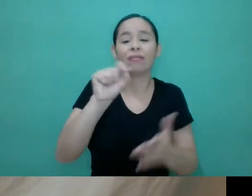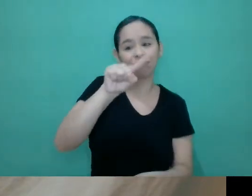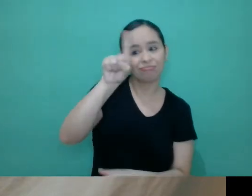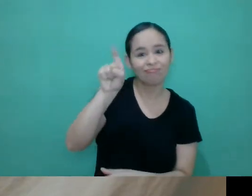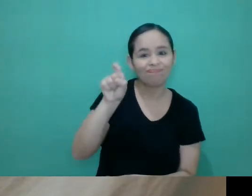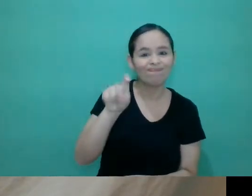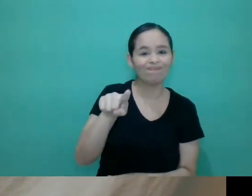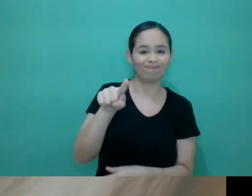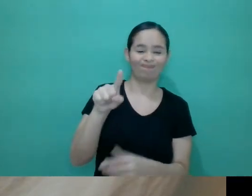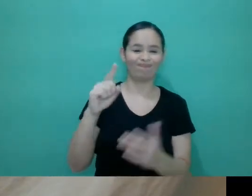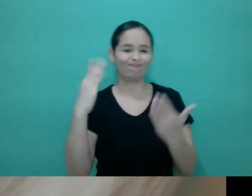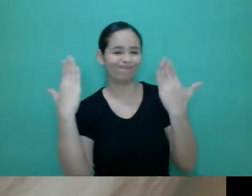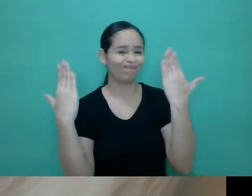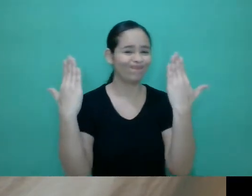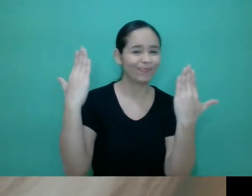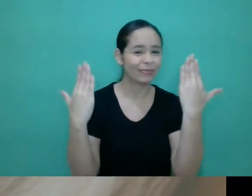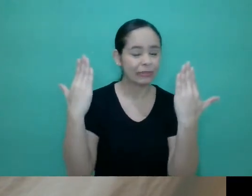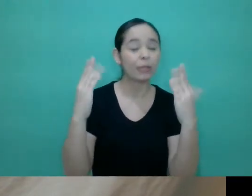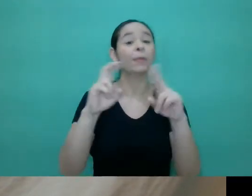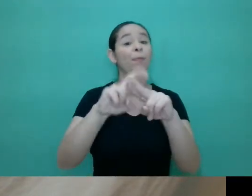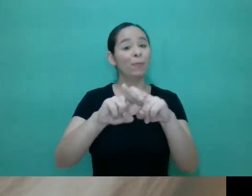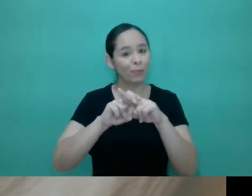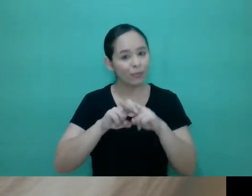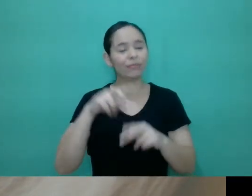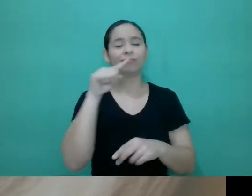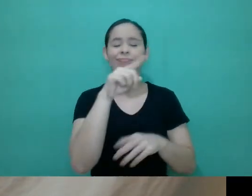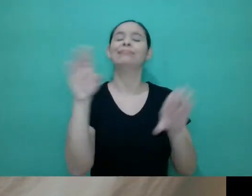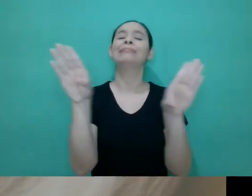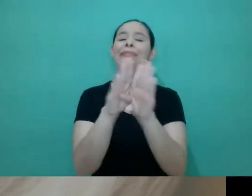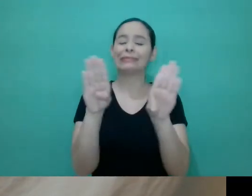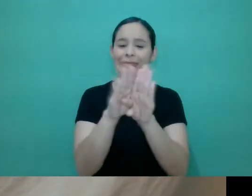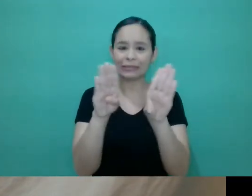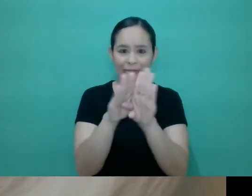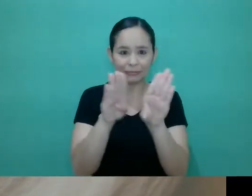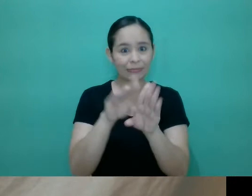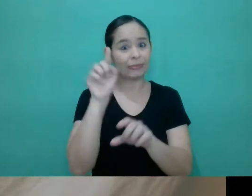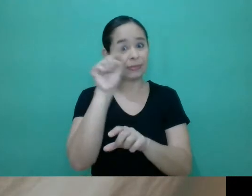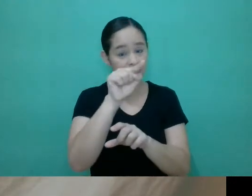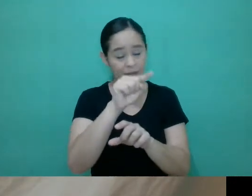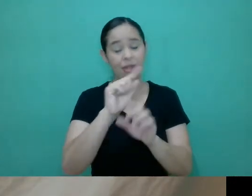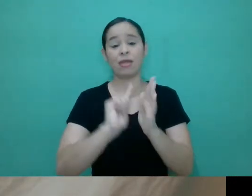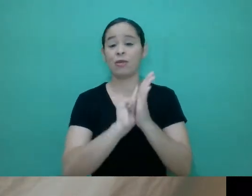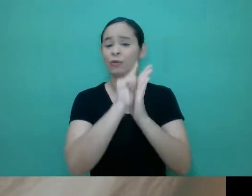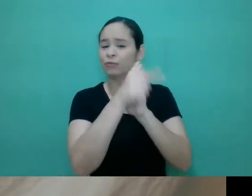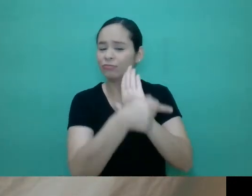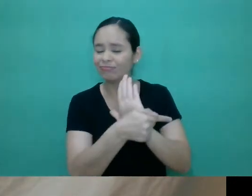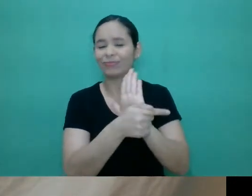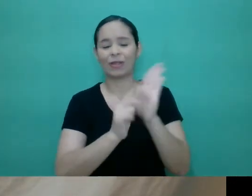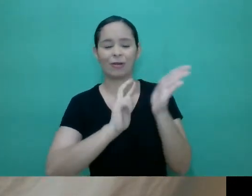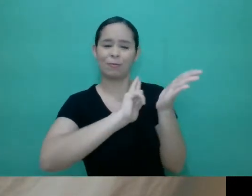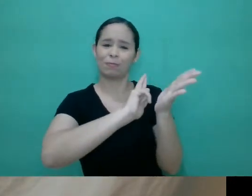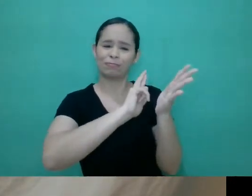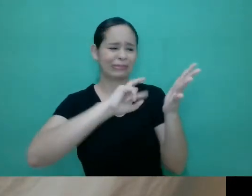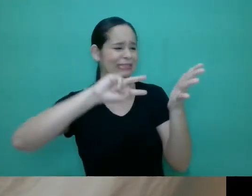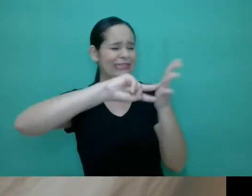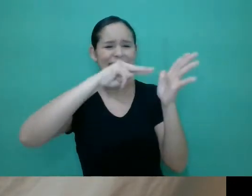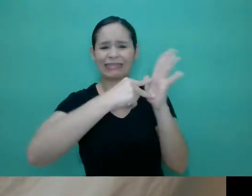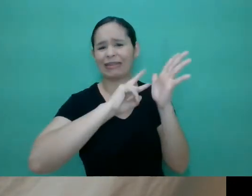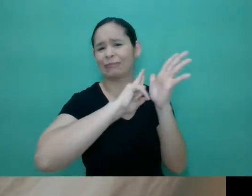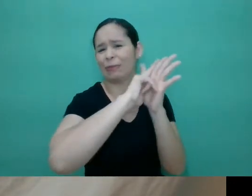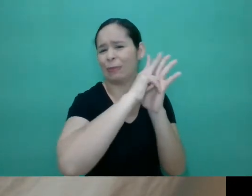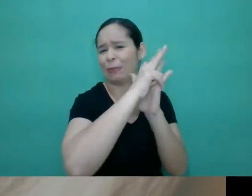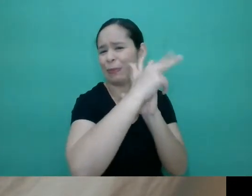né? E é por isso que a gente considera o ensaio também um gênero muito polifônico, né? A